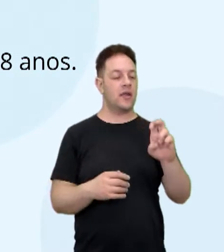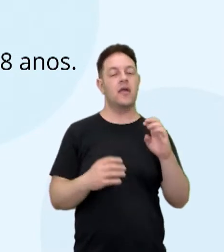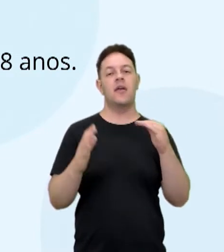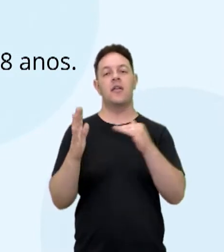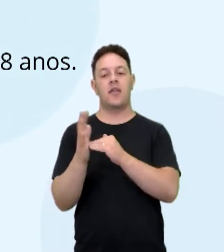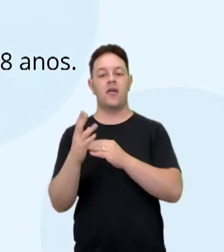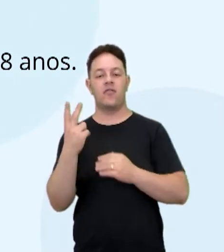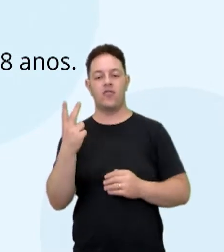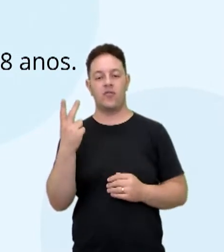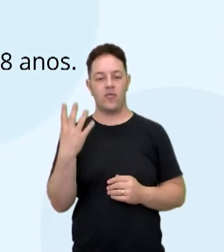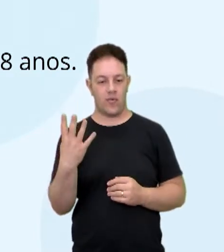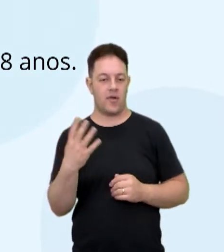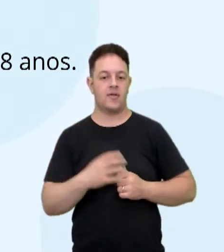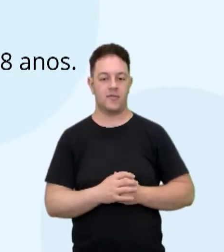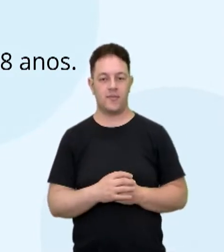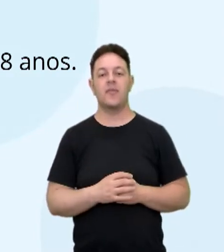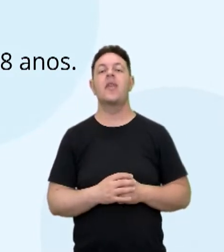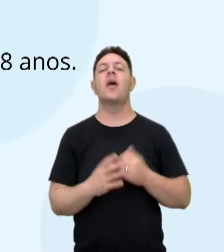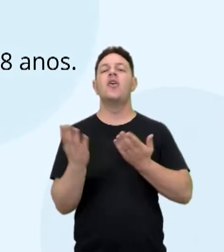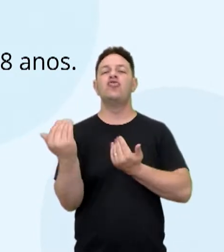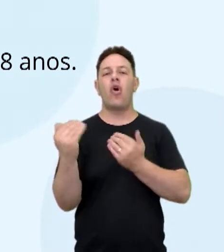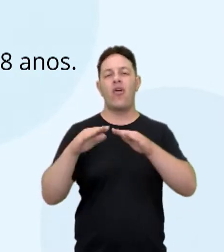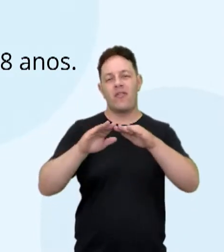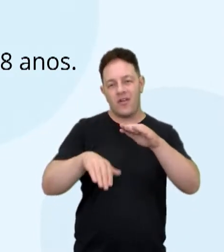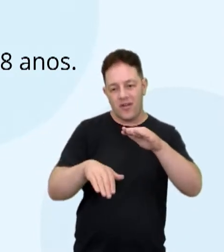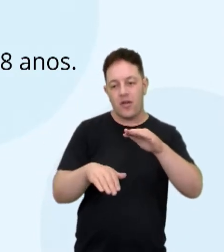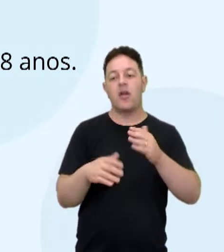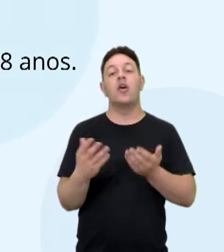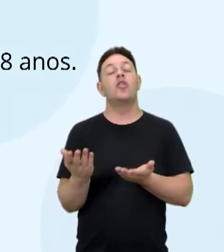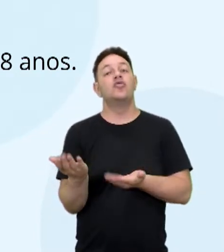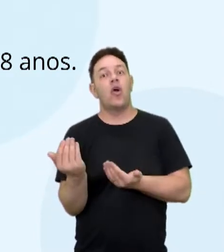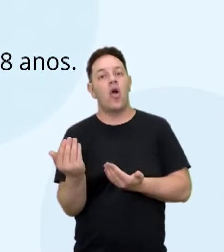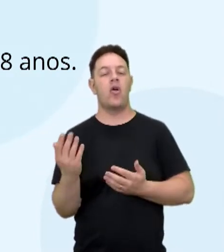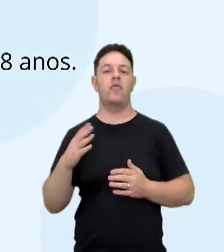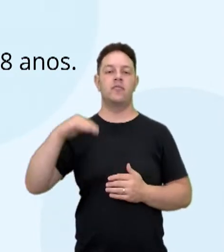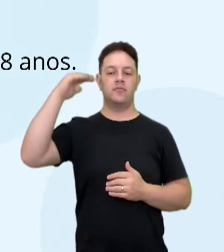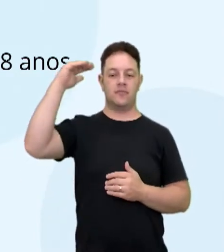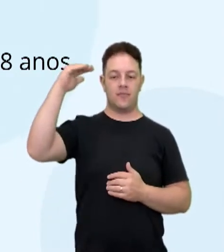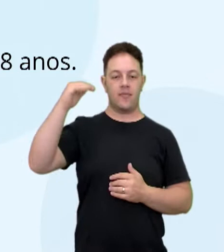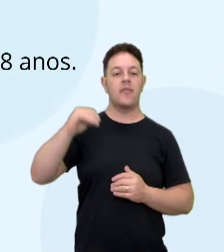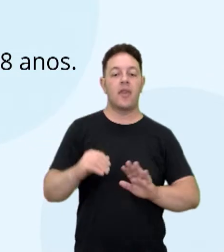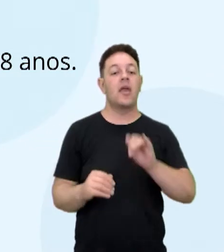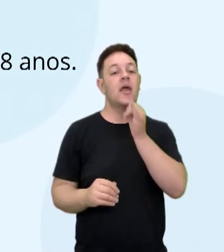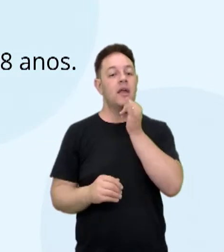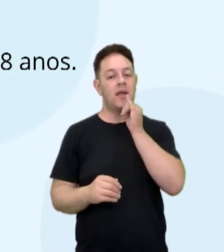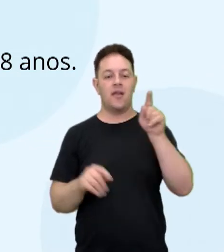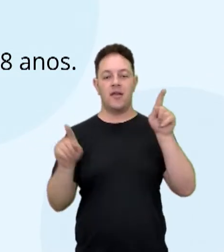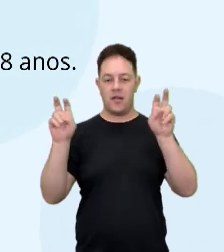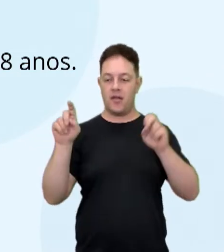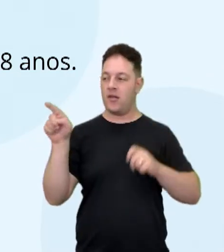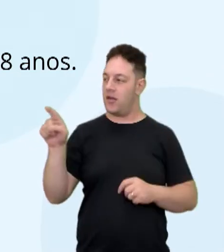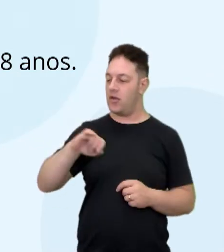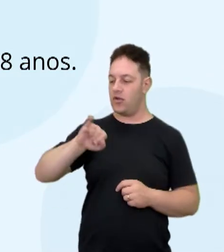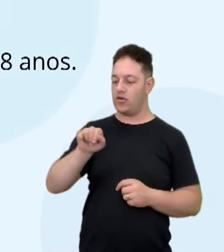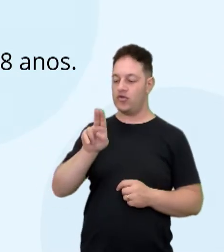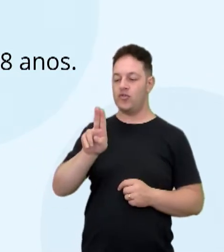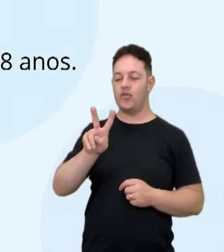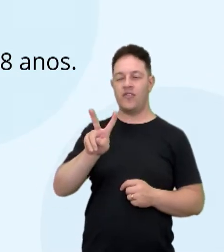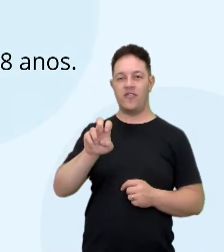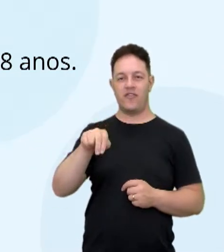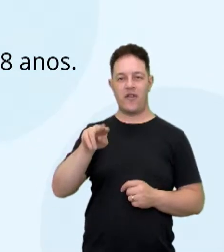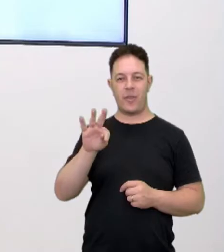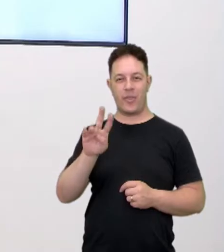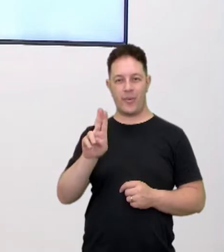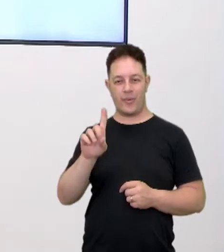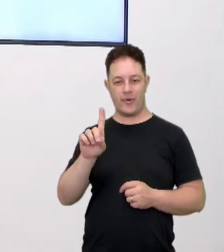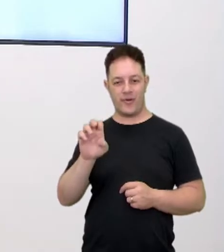importante, porque atualmente a gente vê que essa adolescência expandida ou juventude,